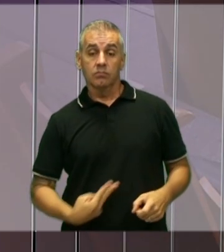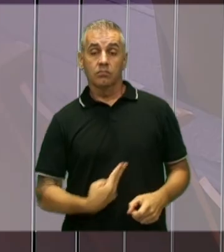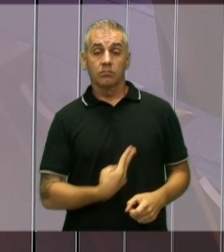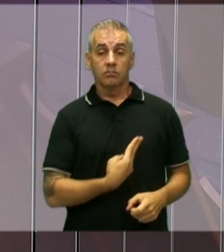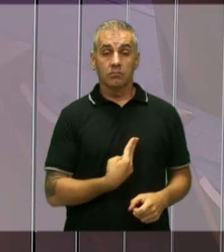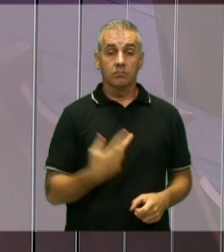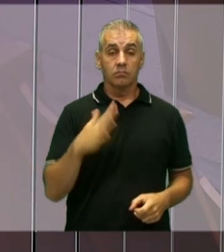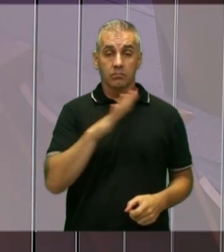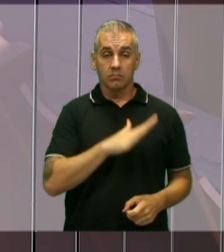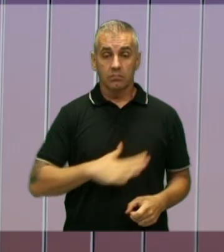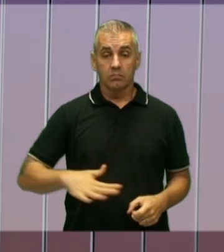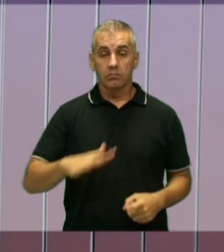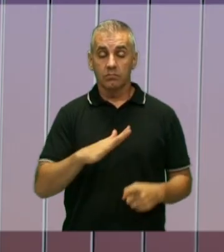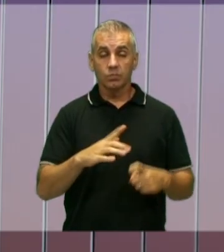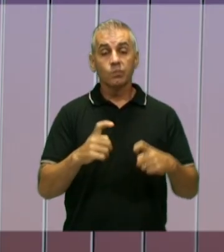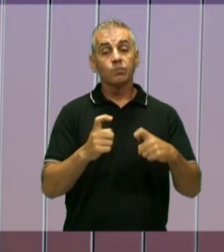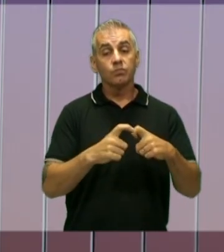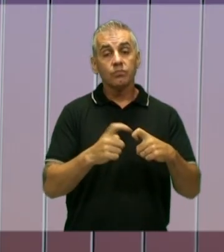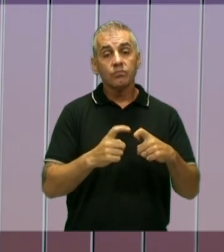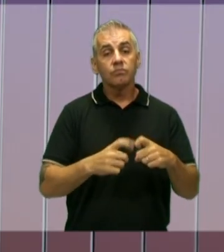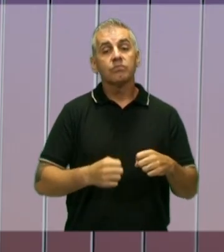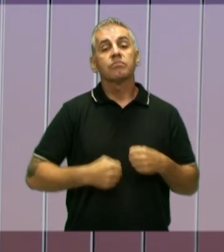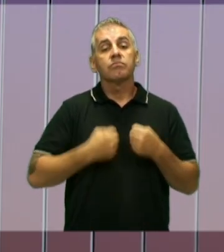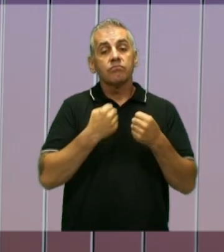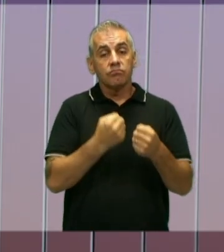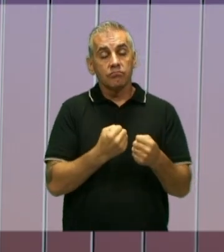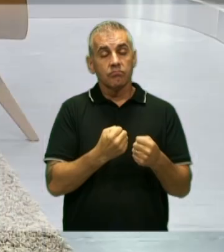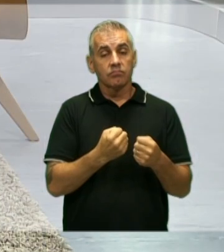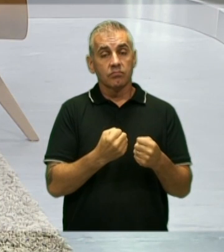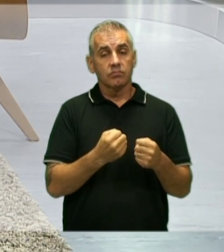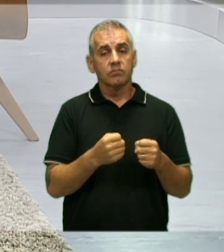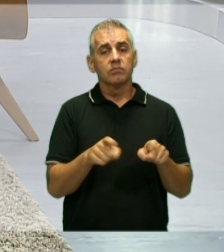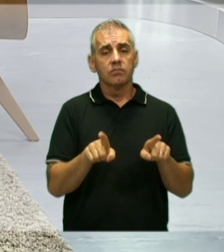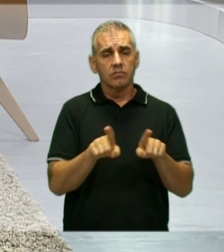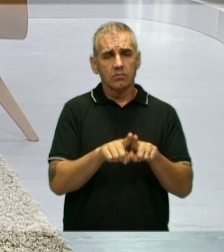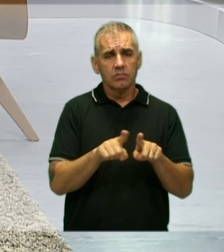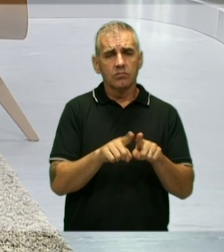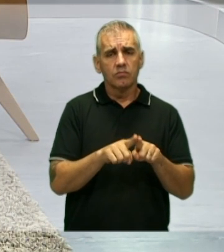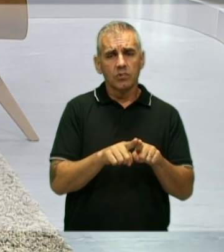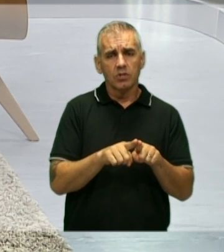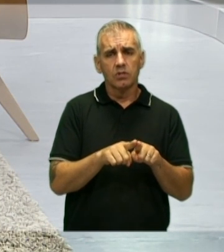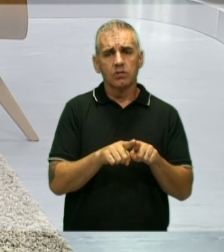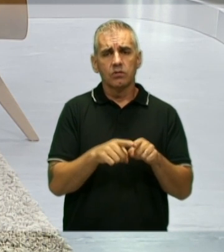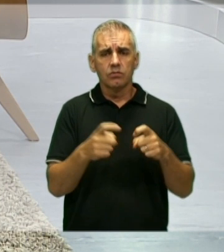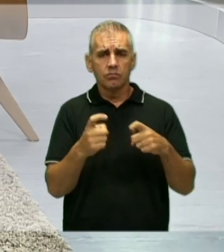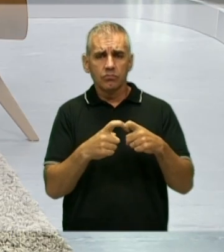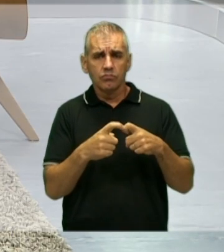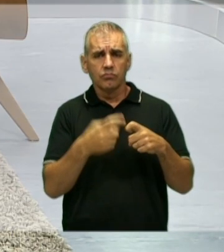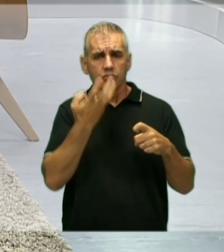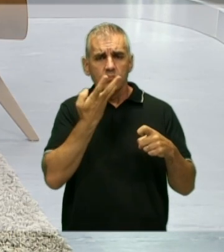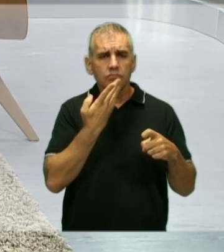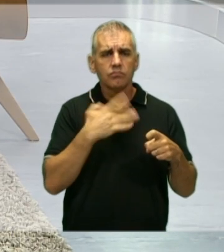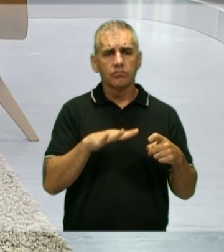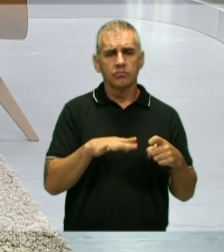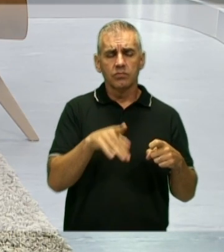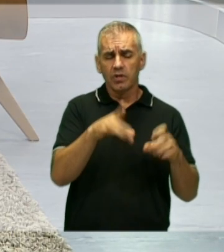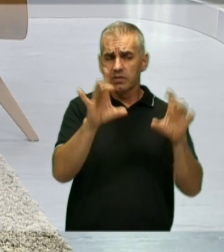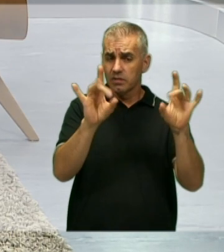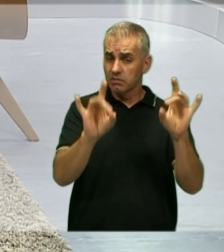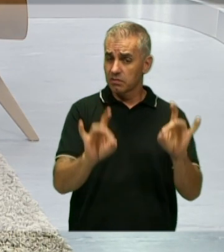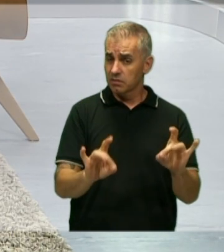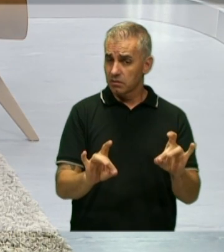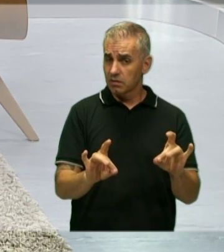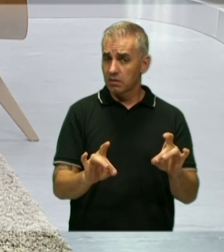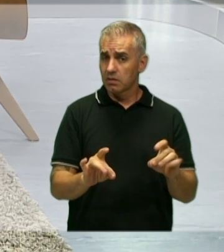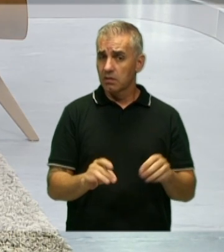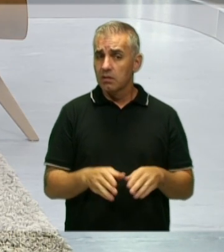medicina intensiva ou ainda pediatria, vereador. Essa especialidade, ela traria qual